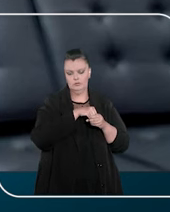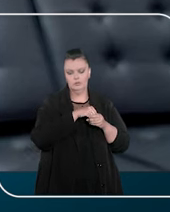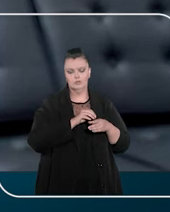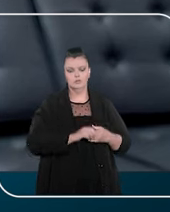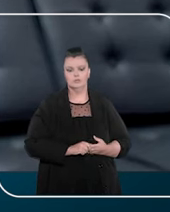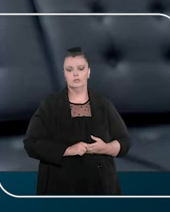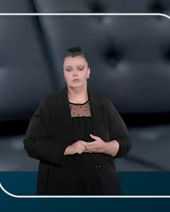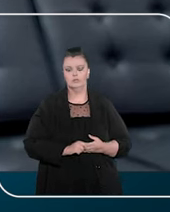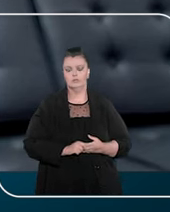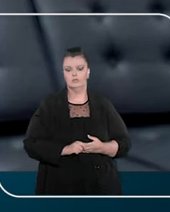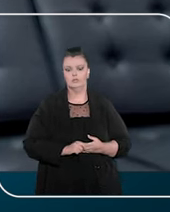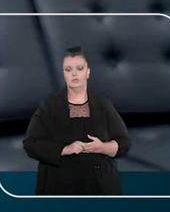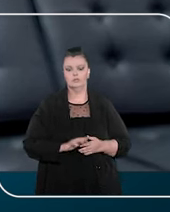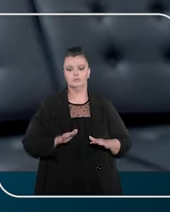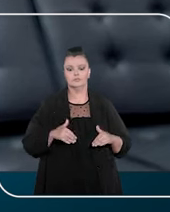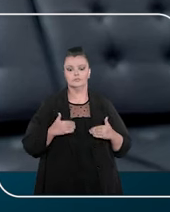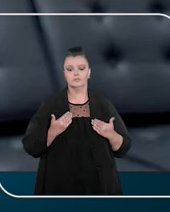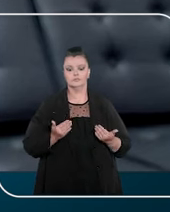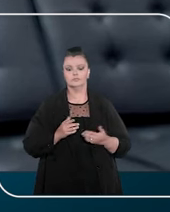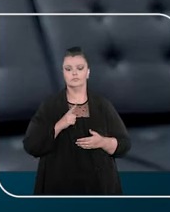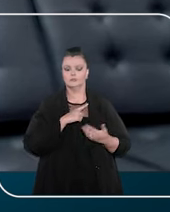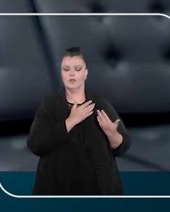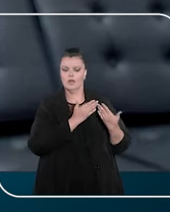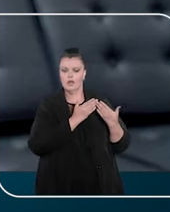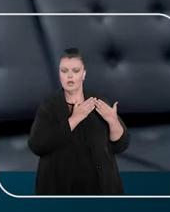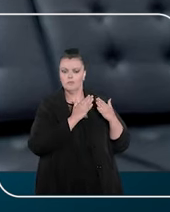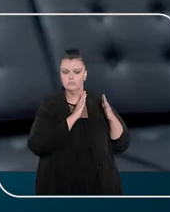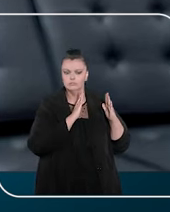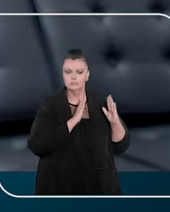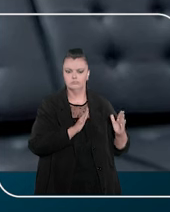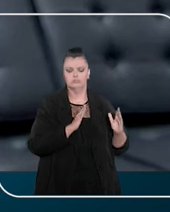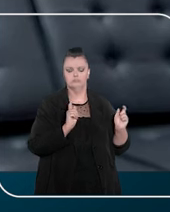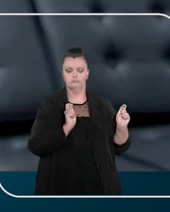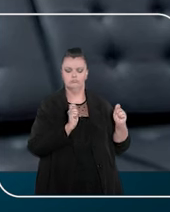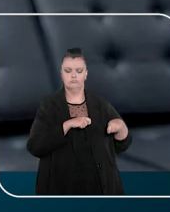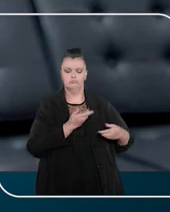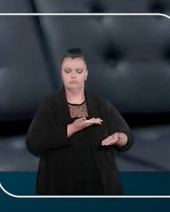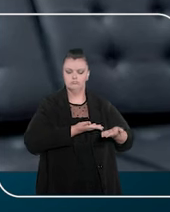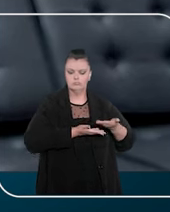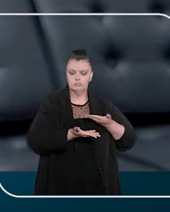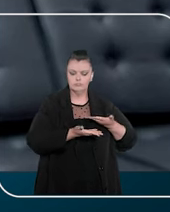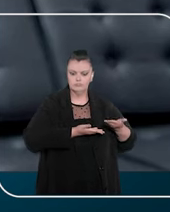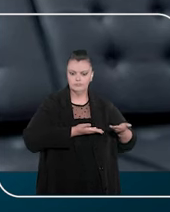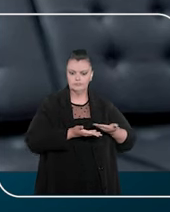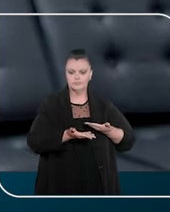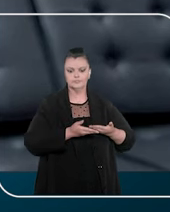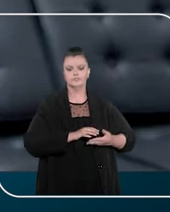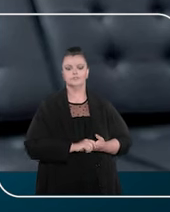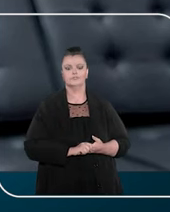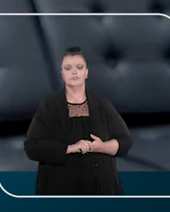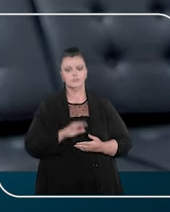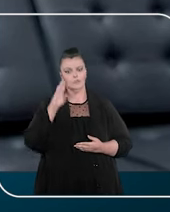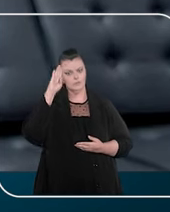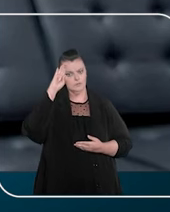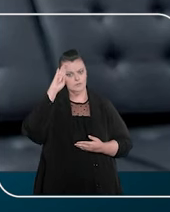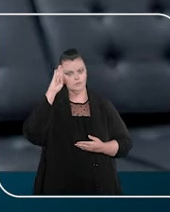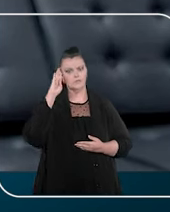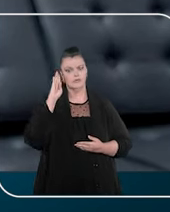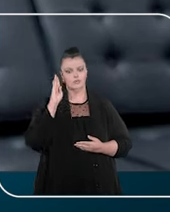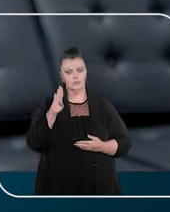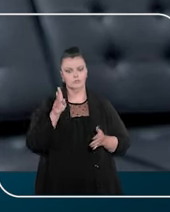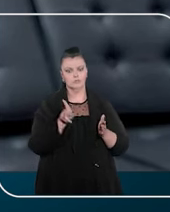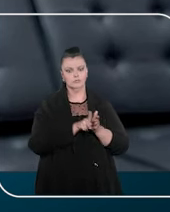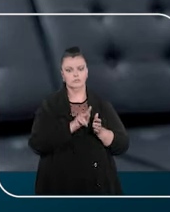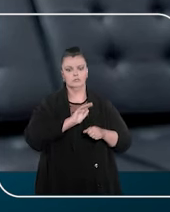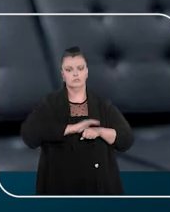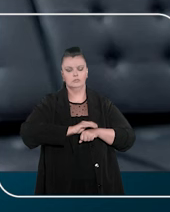sempre abertos a novas possibilidades. E uma das finalidades principais do Poder Judiciário